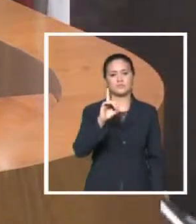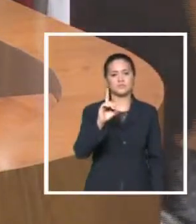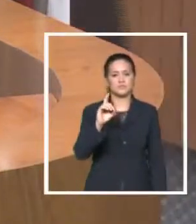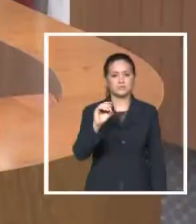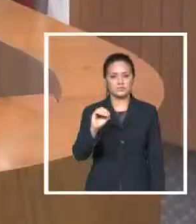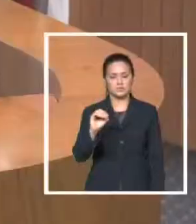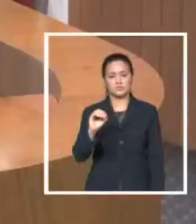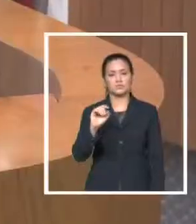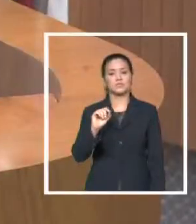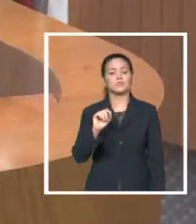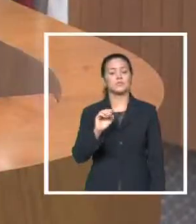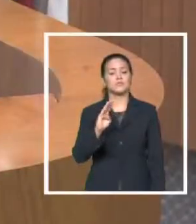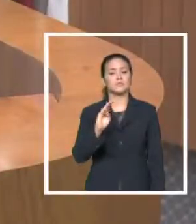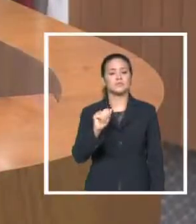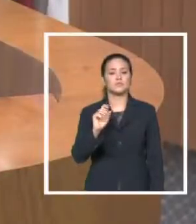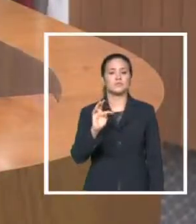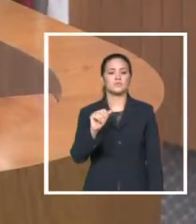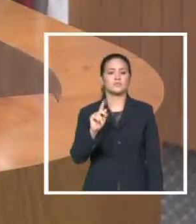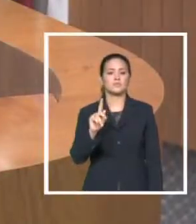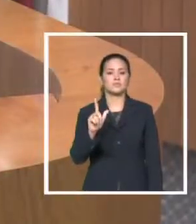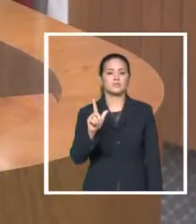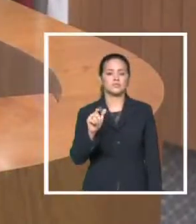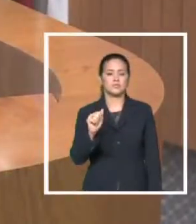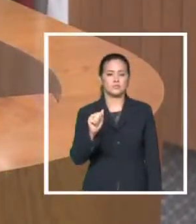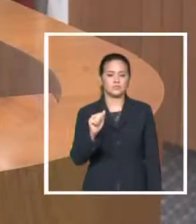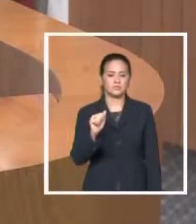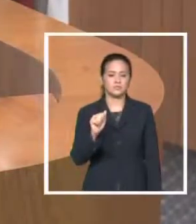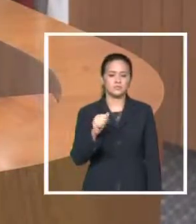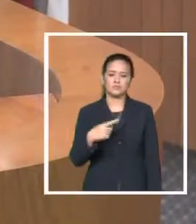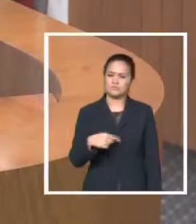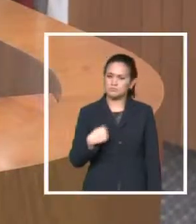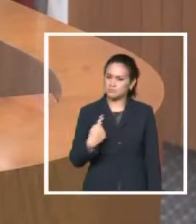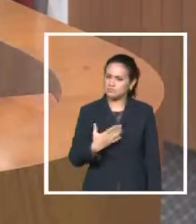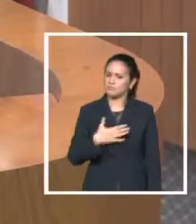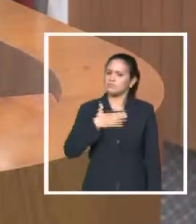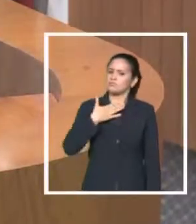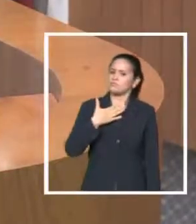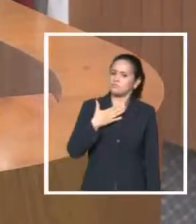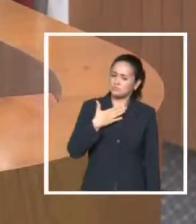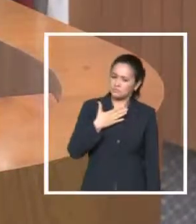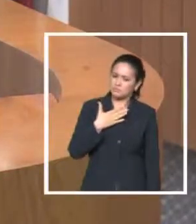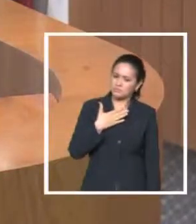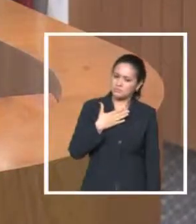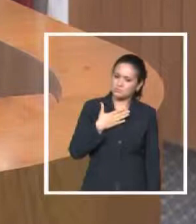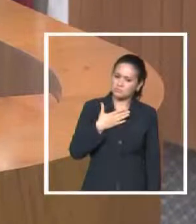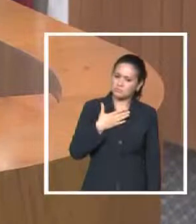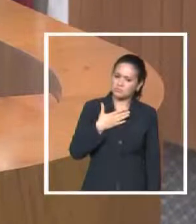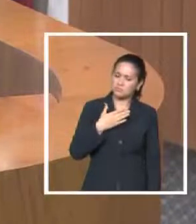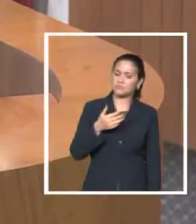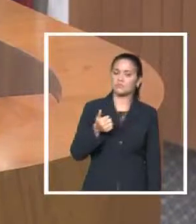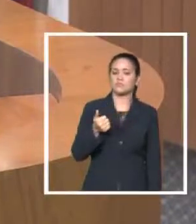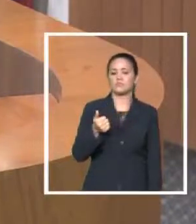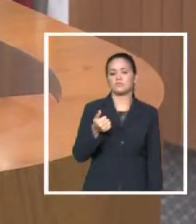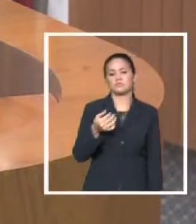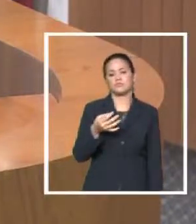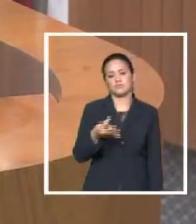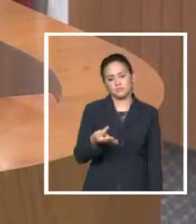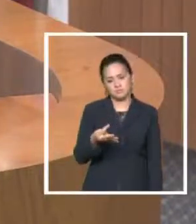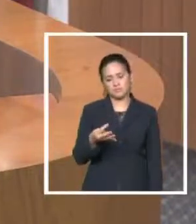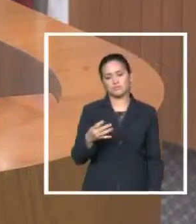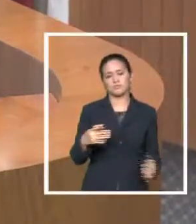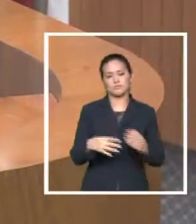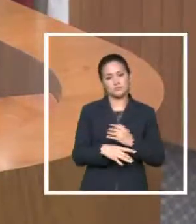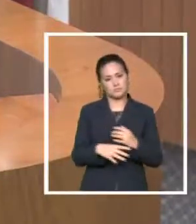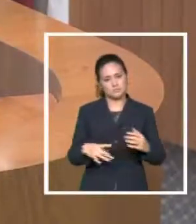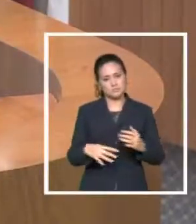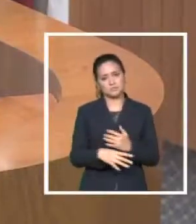Batalha. E, para o nosso espanto, além de Timon, mais 14 municípios